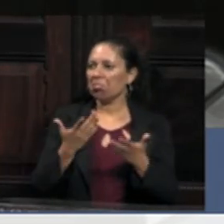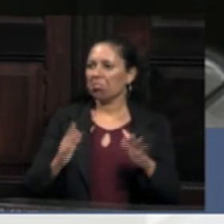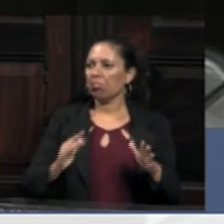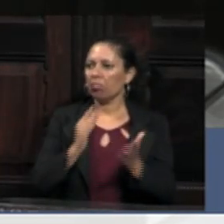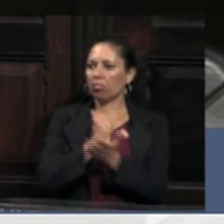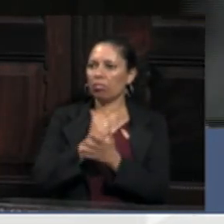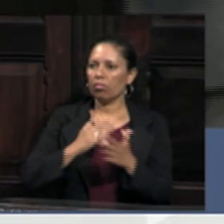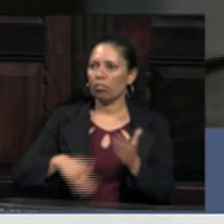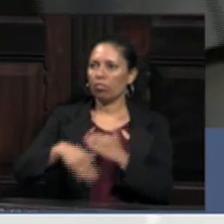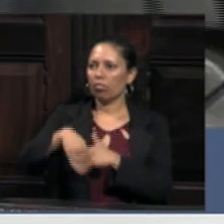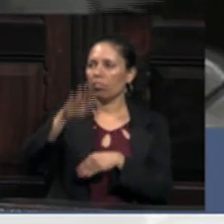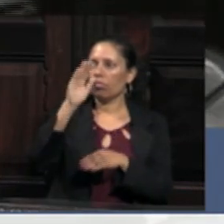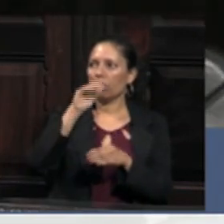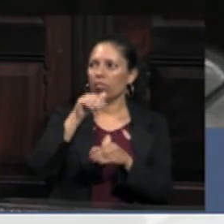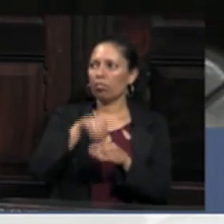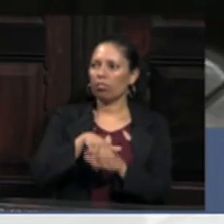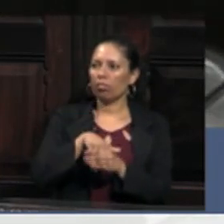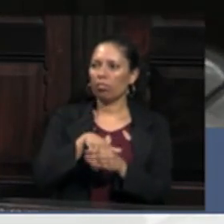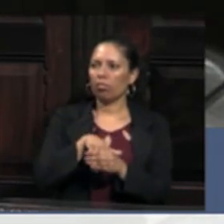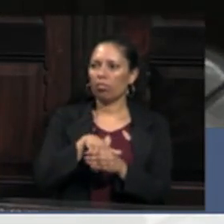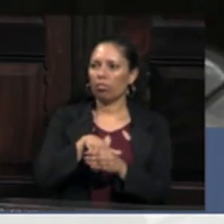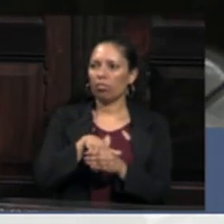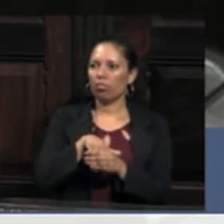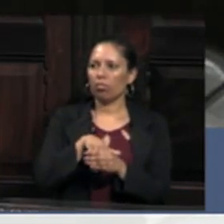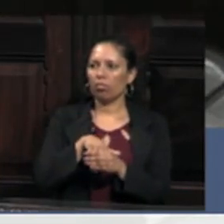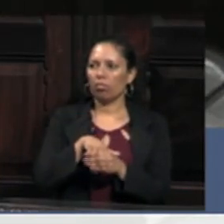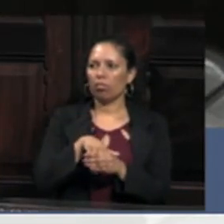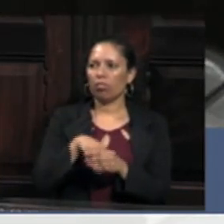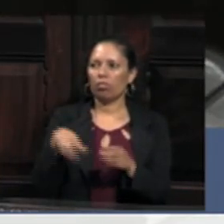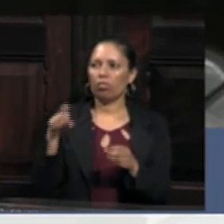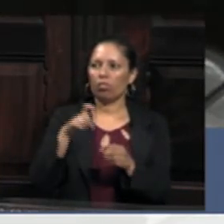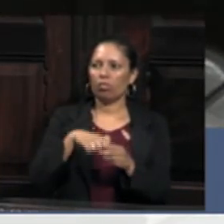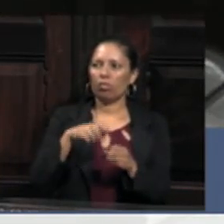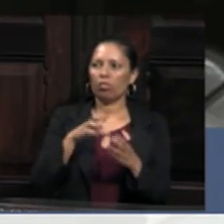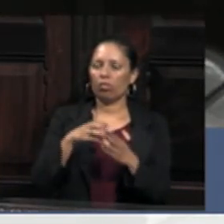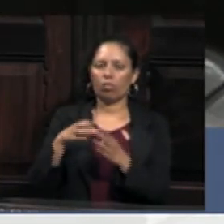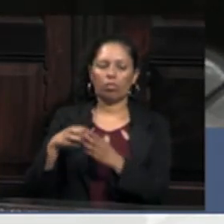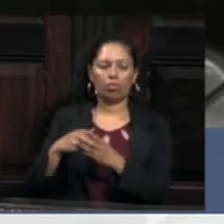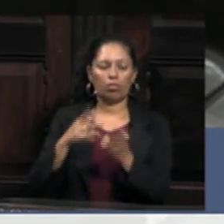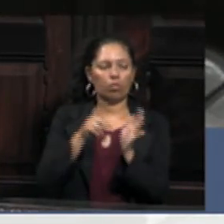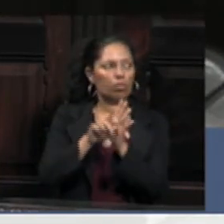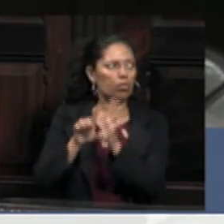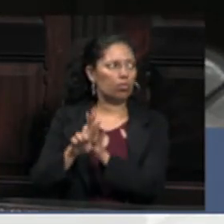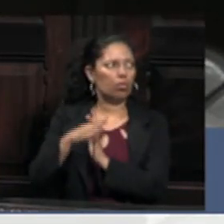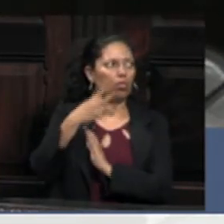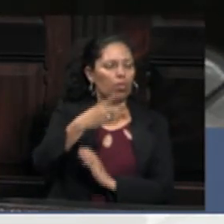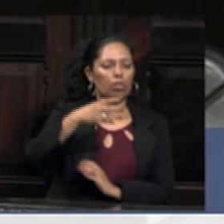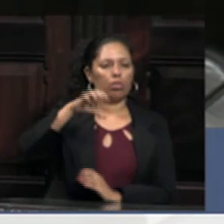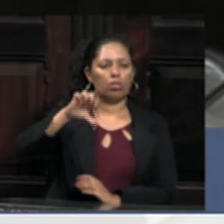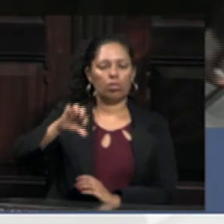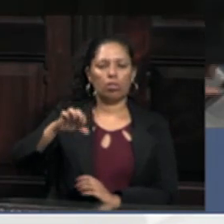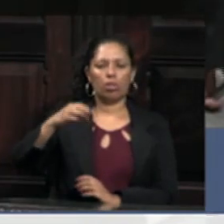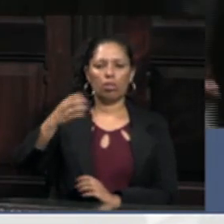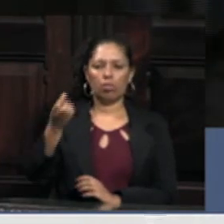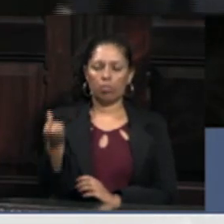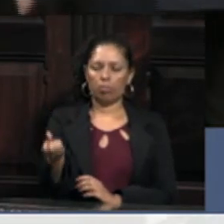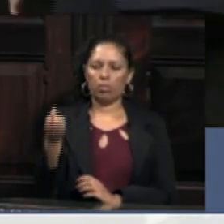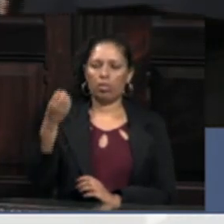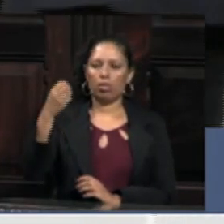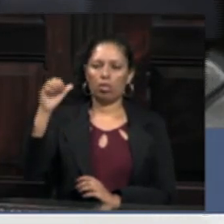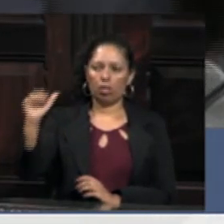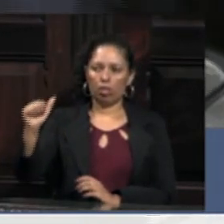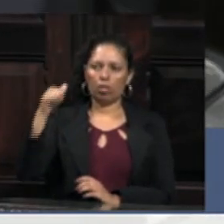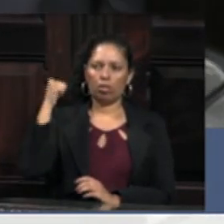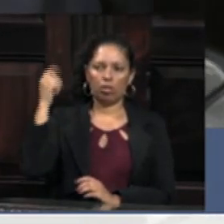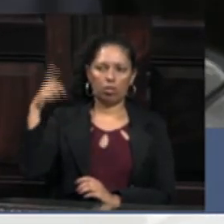discutir, encerra a discussão. A presente proposta recebeu 3 emendas e retorna às comissões técnicas. Projeto de lei 496-A de 2015, de autoria do deputado André Lazzaroni,